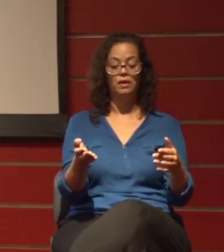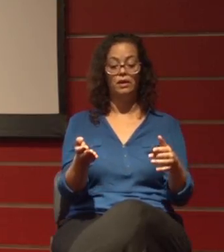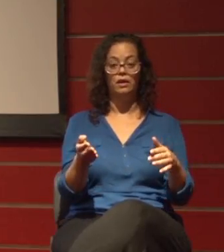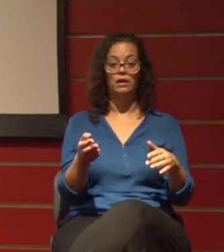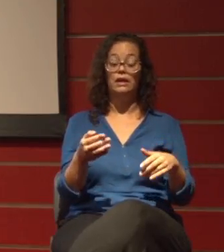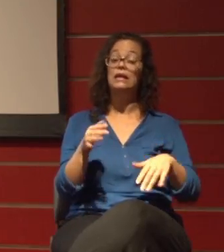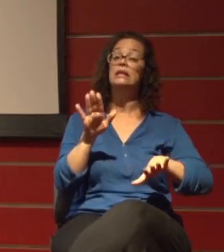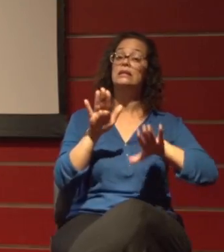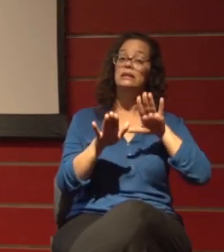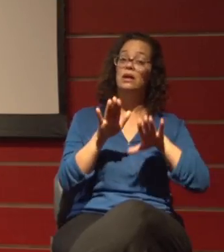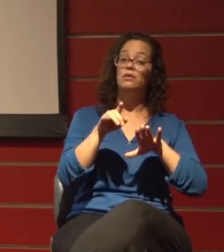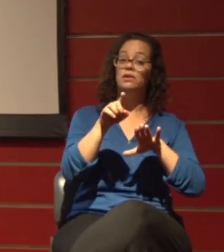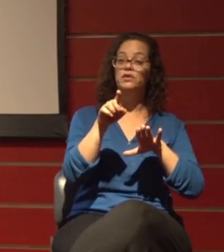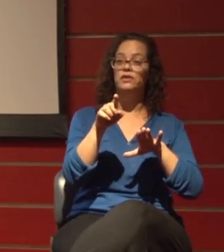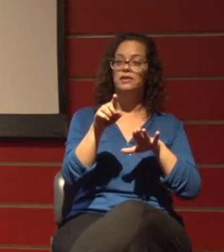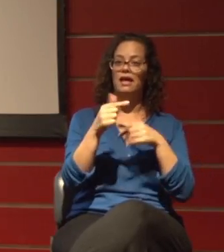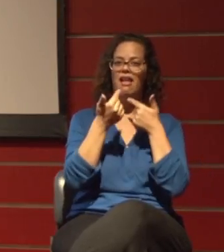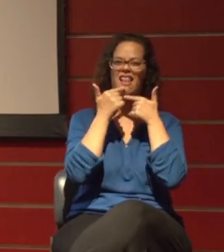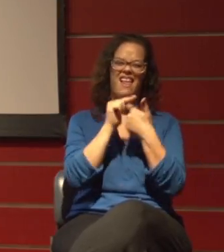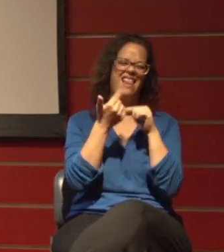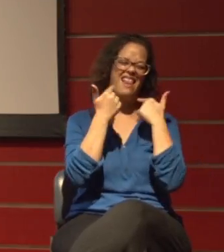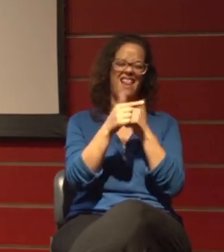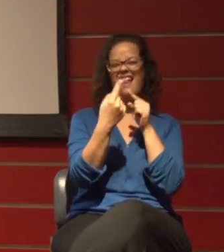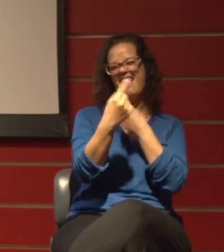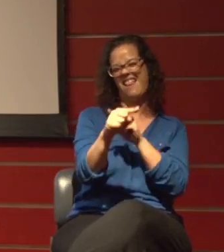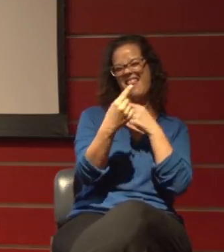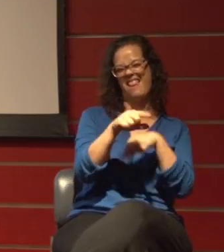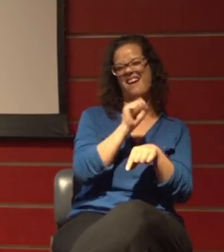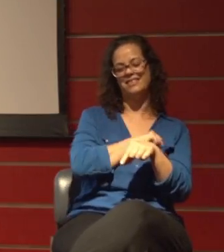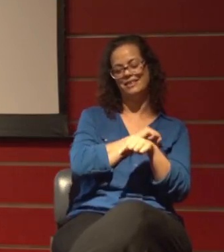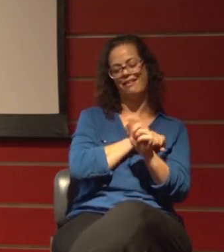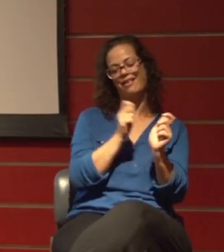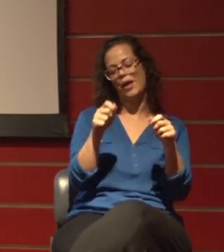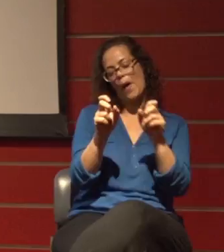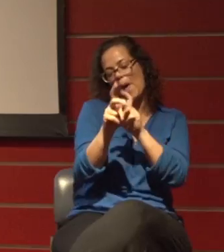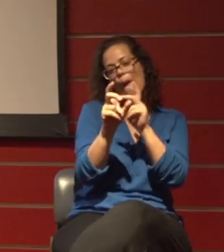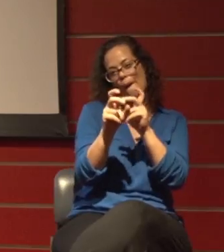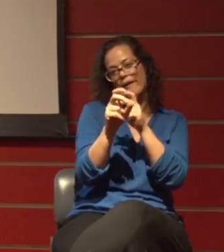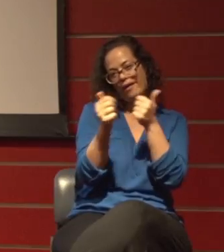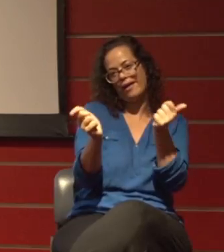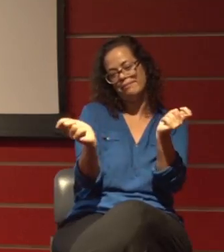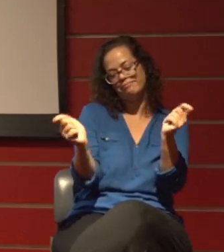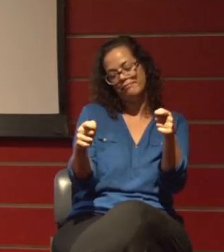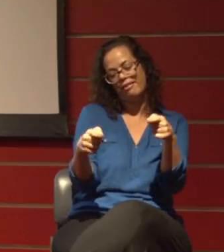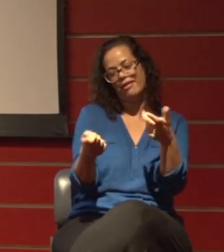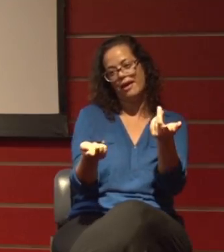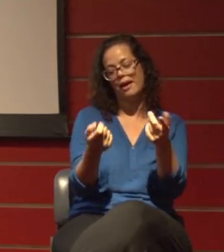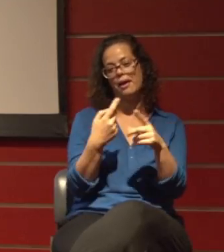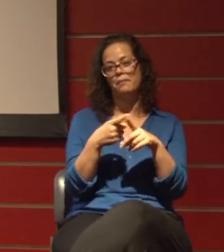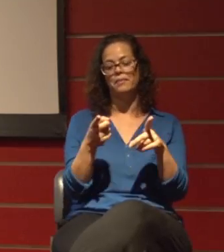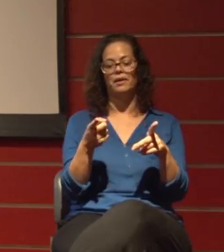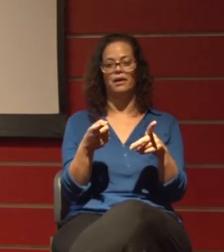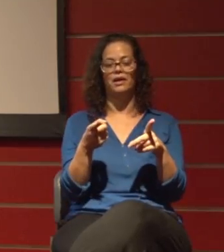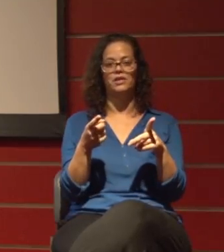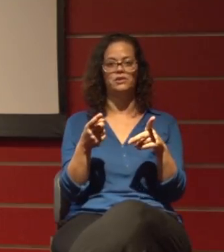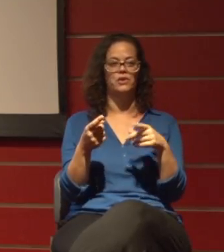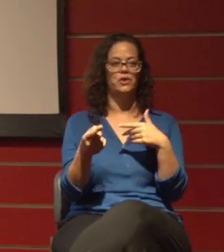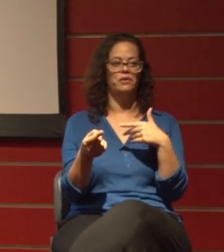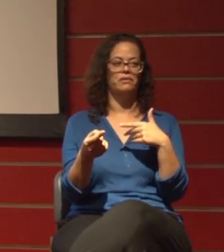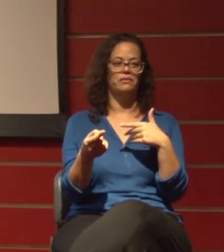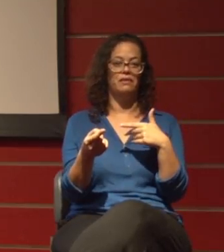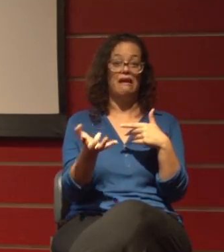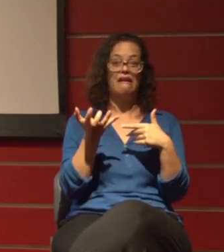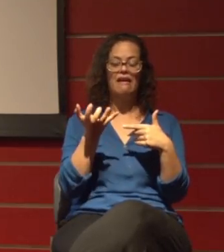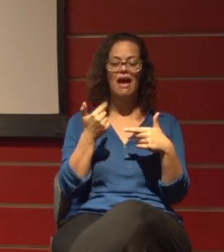você esteja realmente tirando o sarro do desse recurso né Aí é válido mas querer que eu leve a